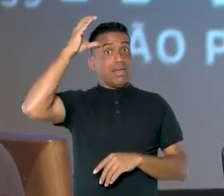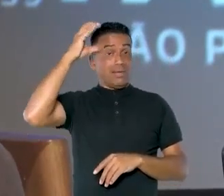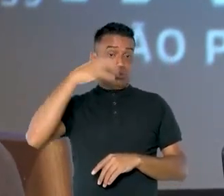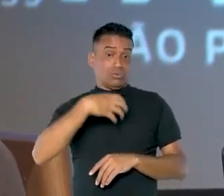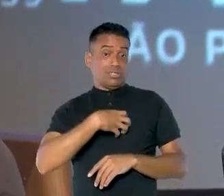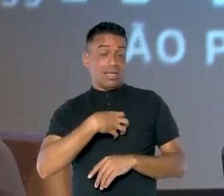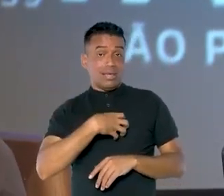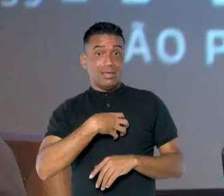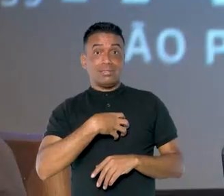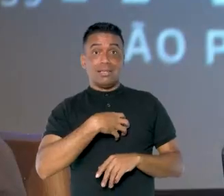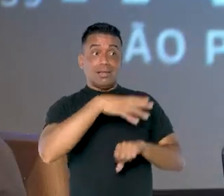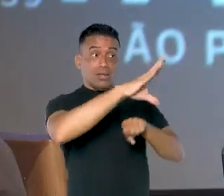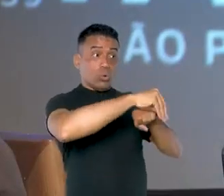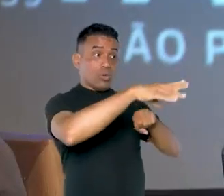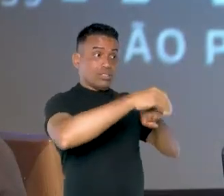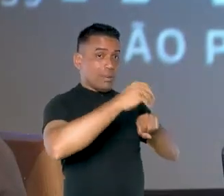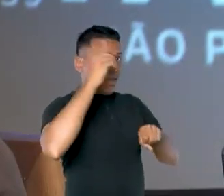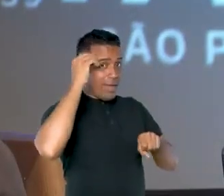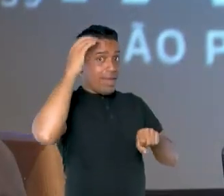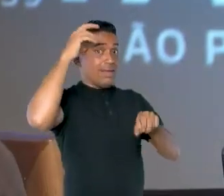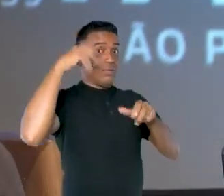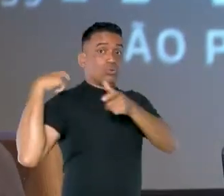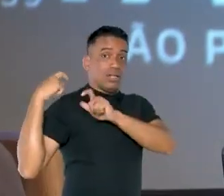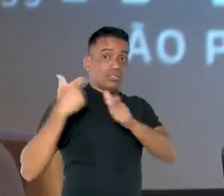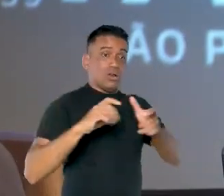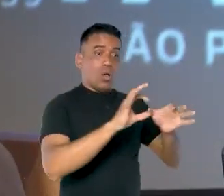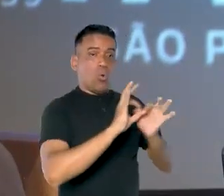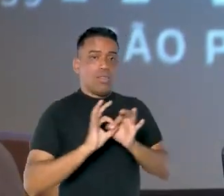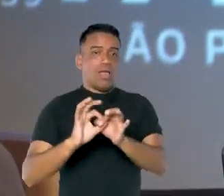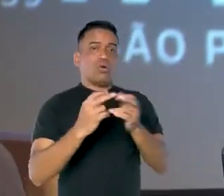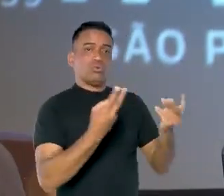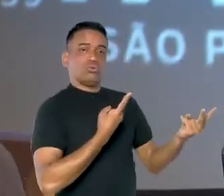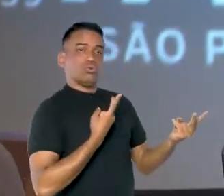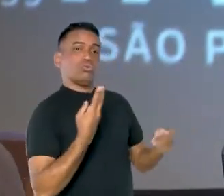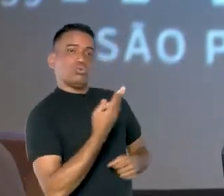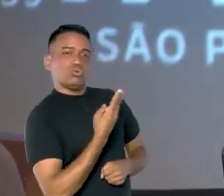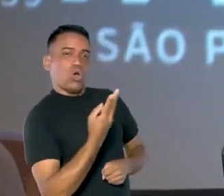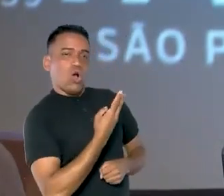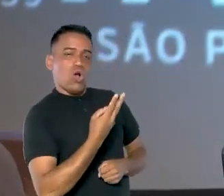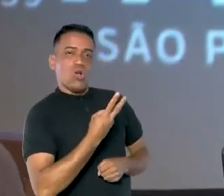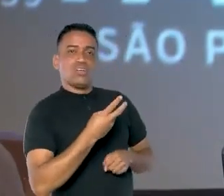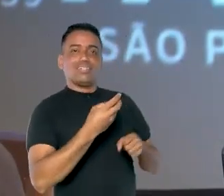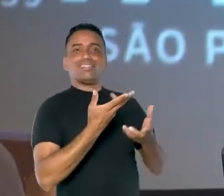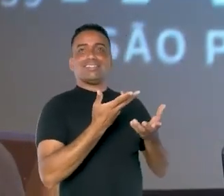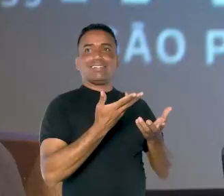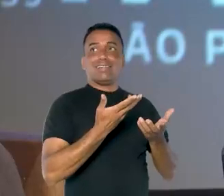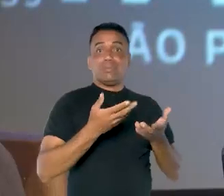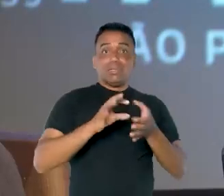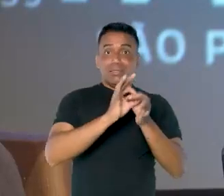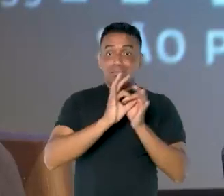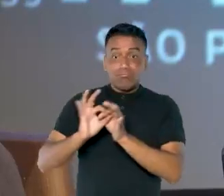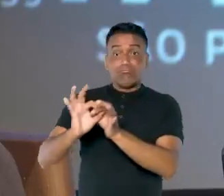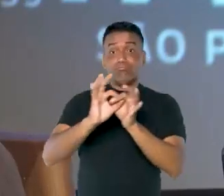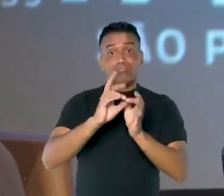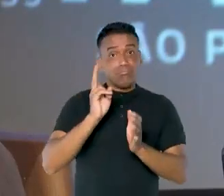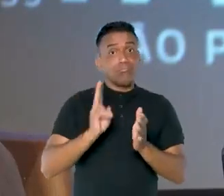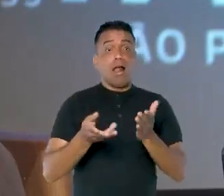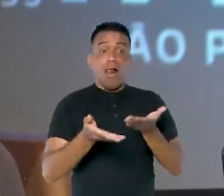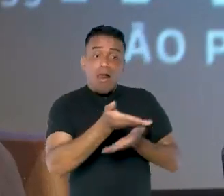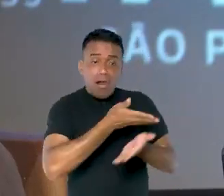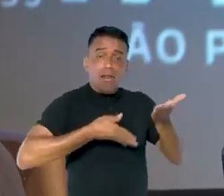saberes tradicionais, o encontro dos dois. Eu acho que eles devem se continuar